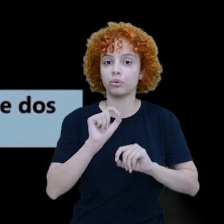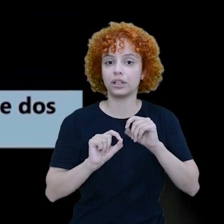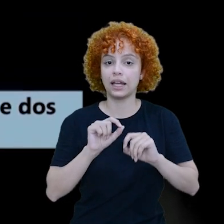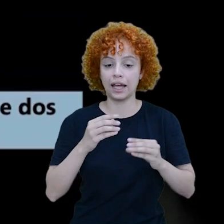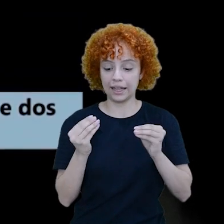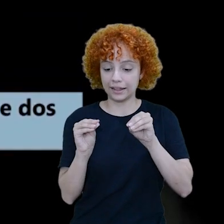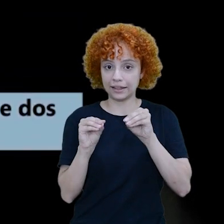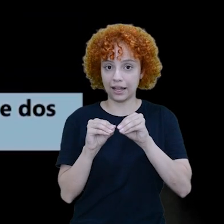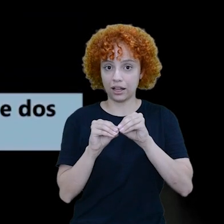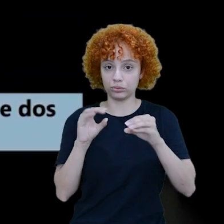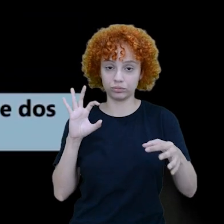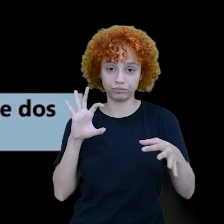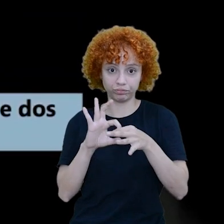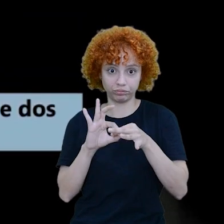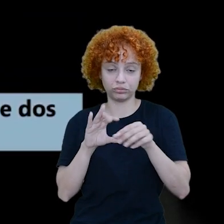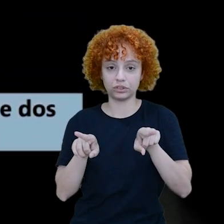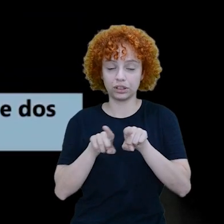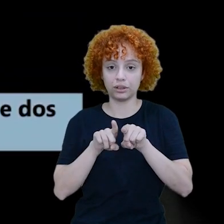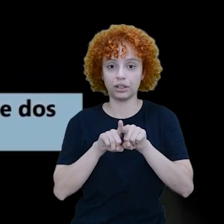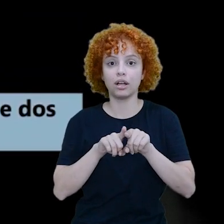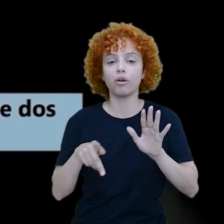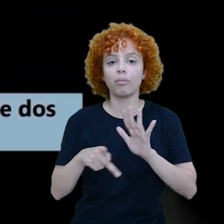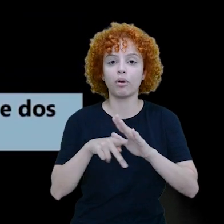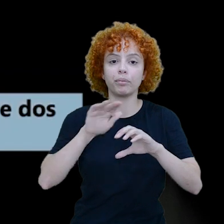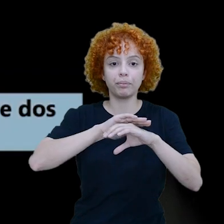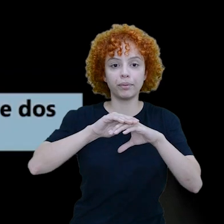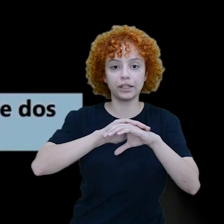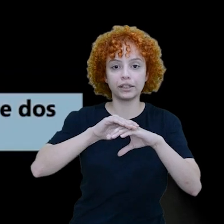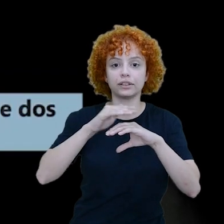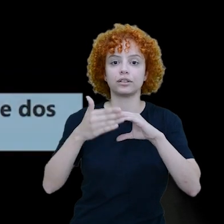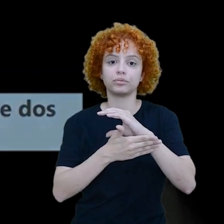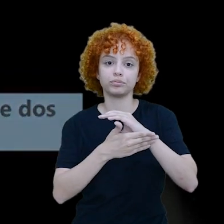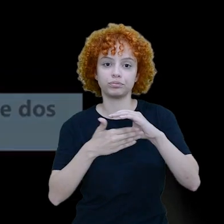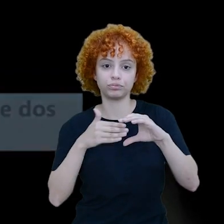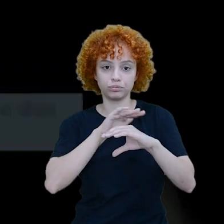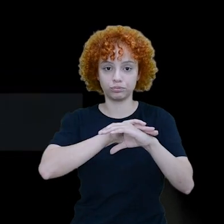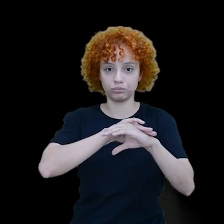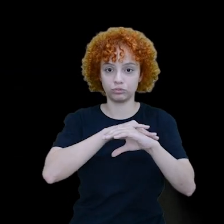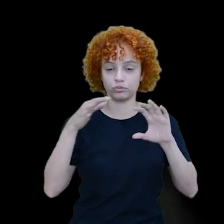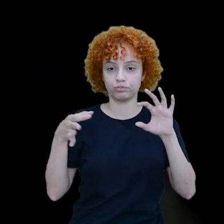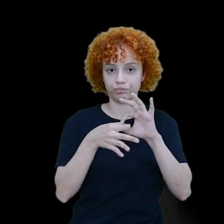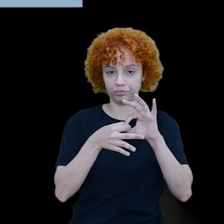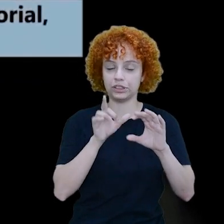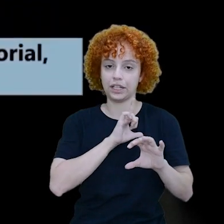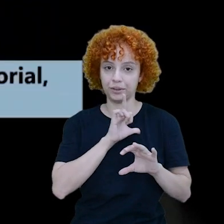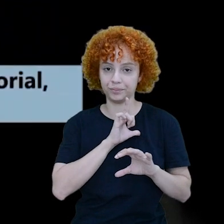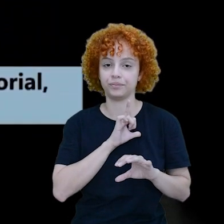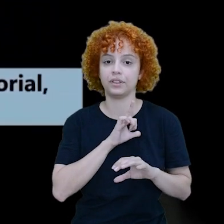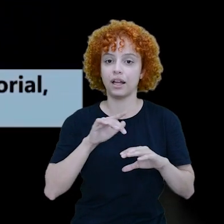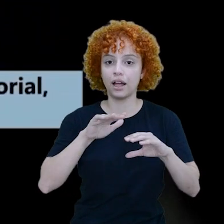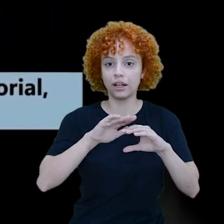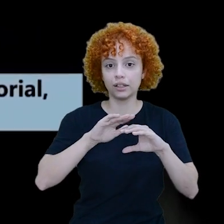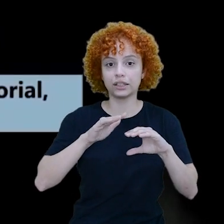do tálamo e dos córtices de associação dos lobos parietal, temporal e occipital. Essa região parece